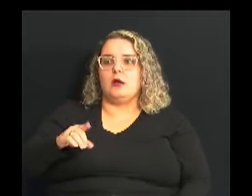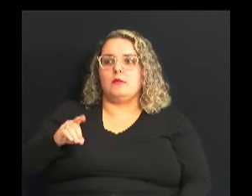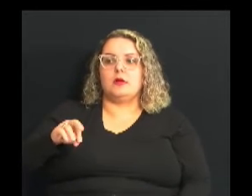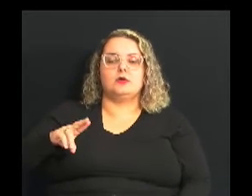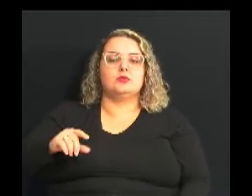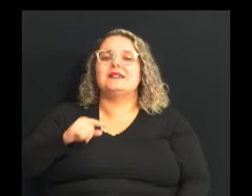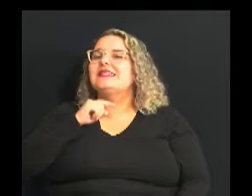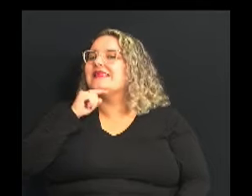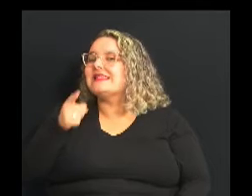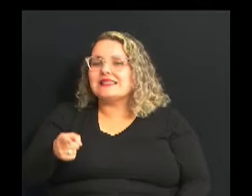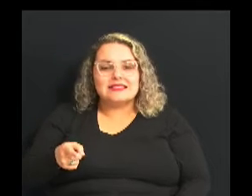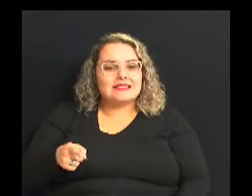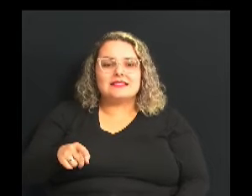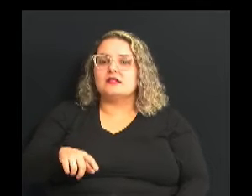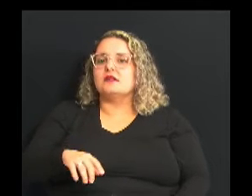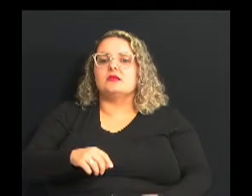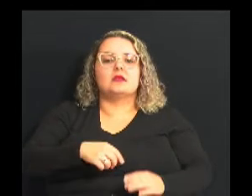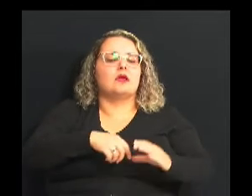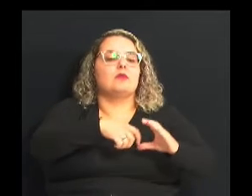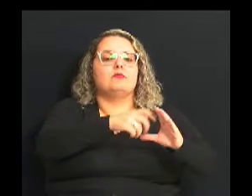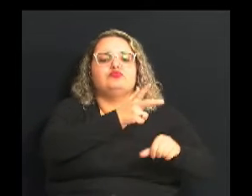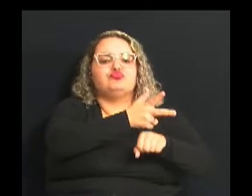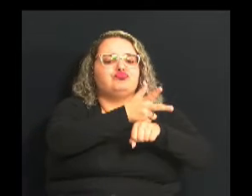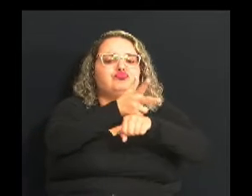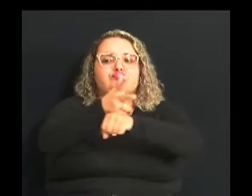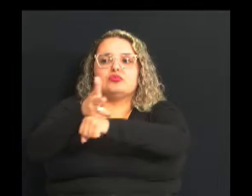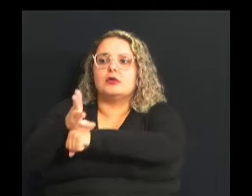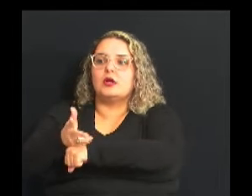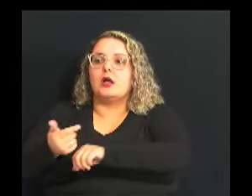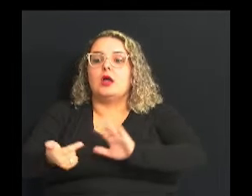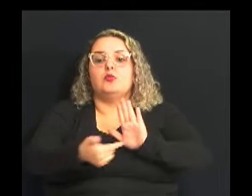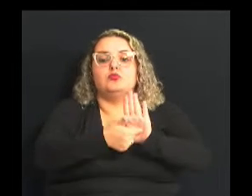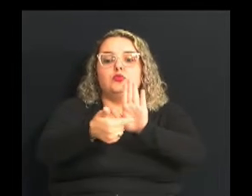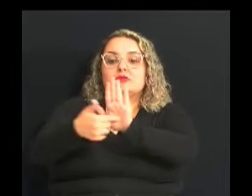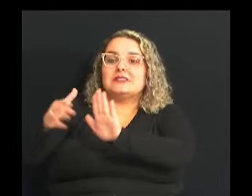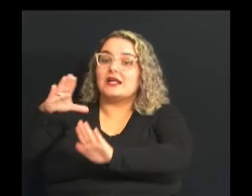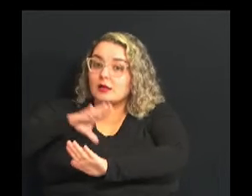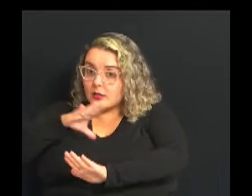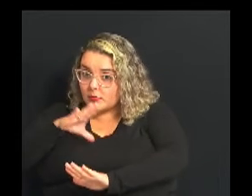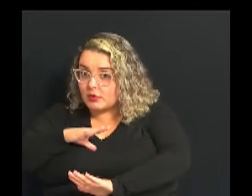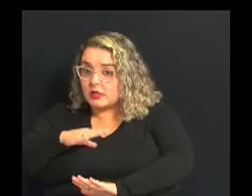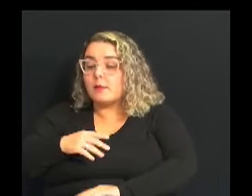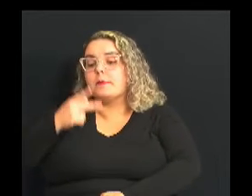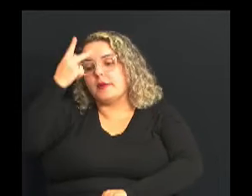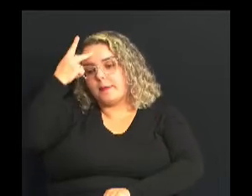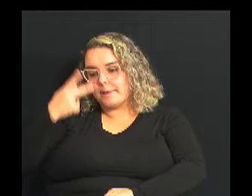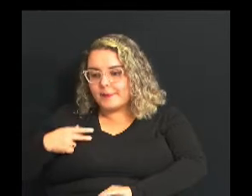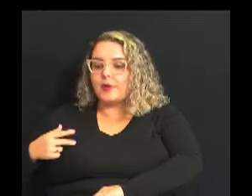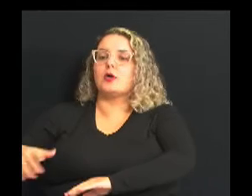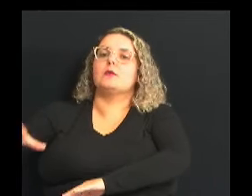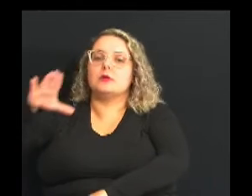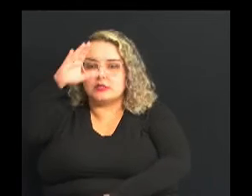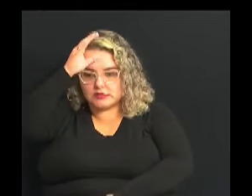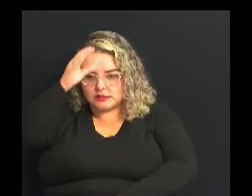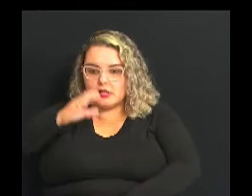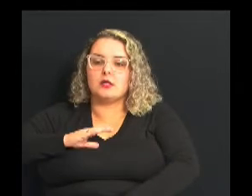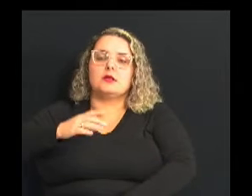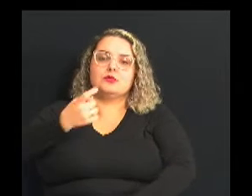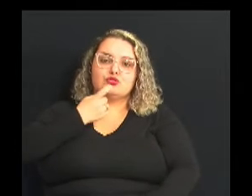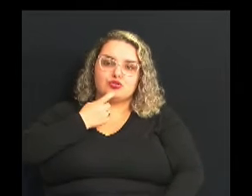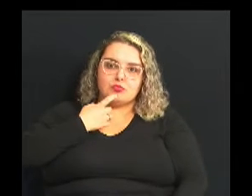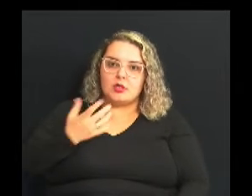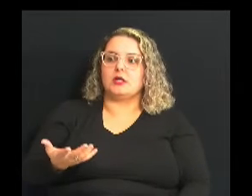foco interessante da TV também, mostrar Campinas para Campinas, eu vou falar mais disso. Nós tivemos naquela transmissão